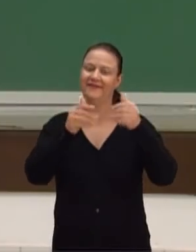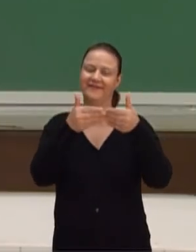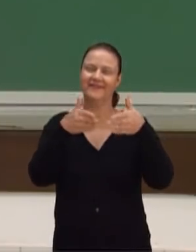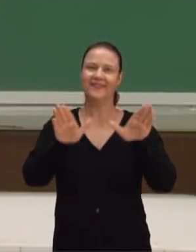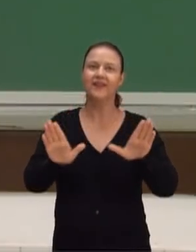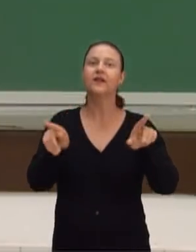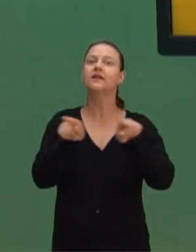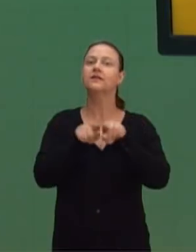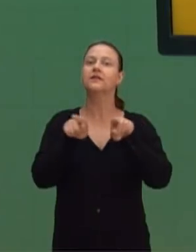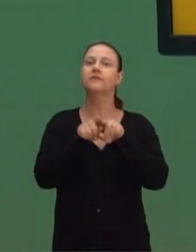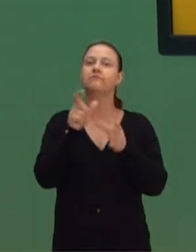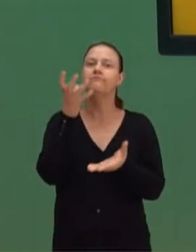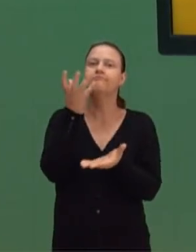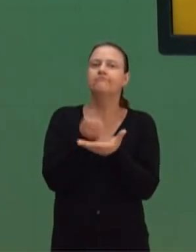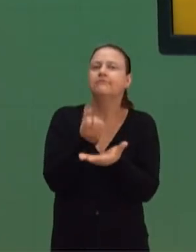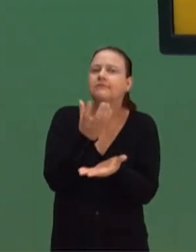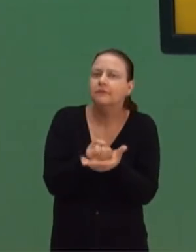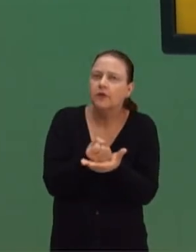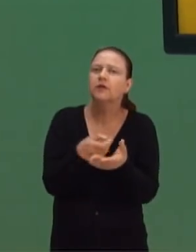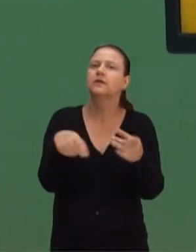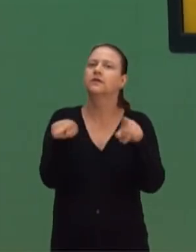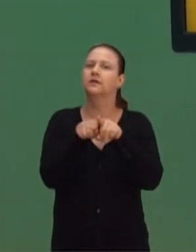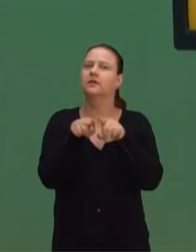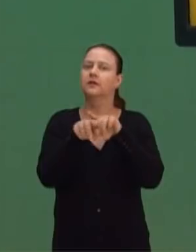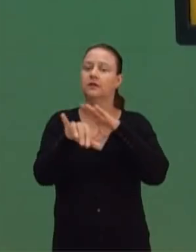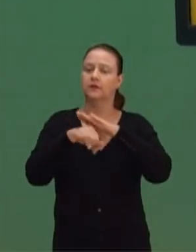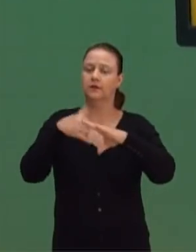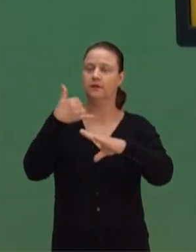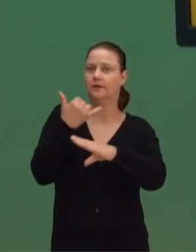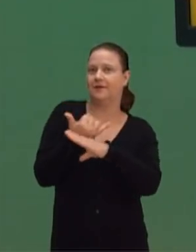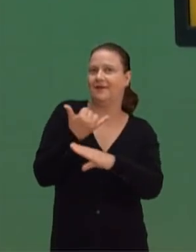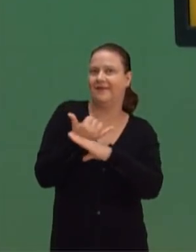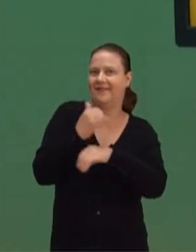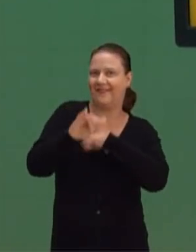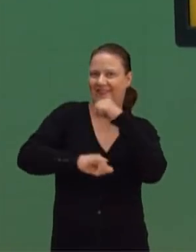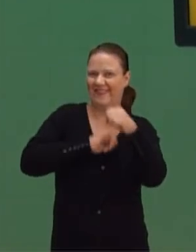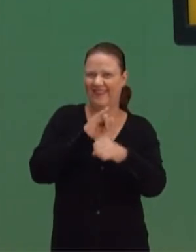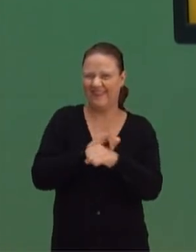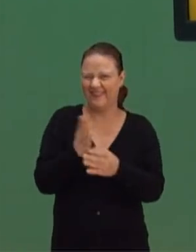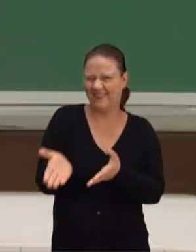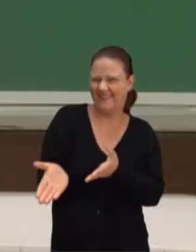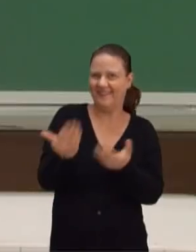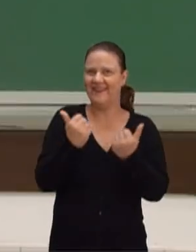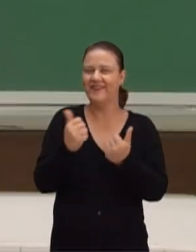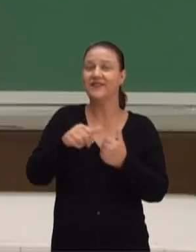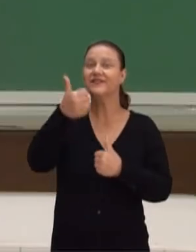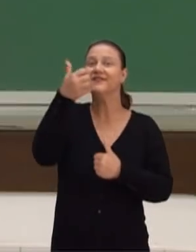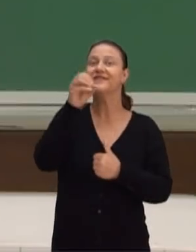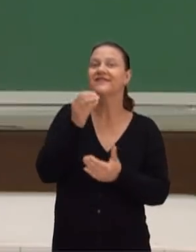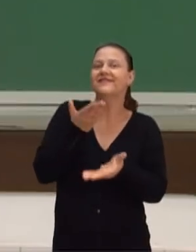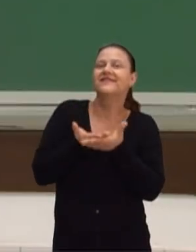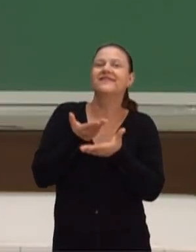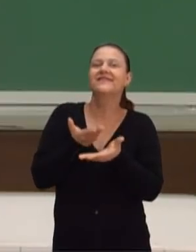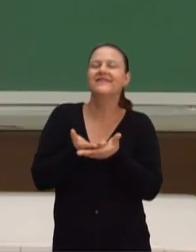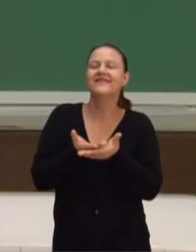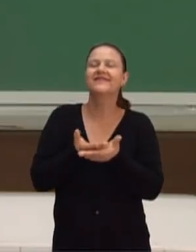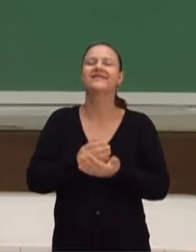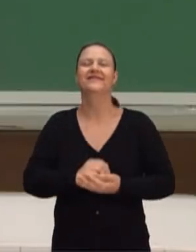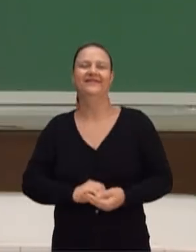pelo aplicativo e estamos também pela internet. Vamos lá? Vamos para a nossa 10ª aula, então?